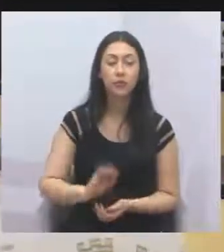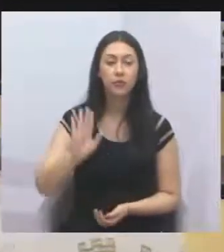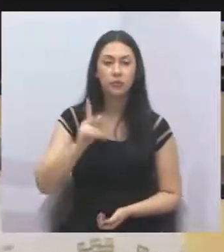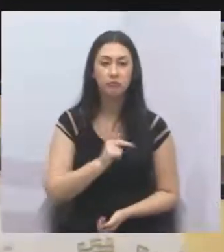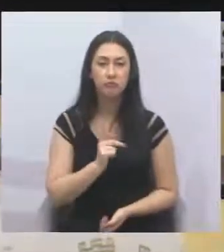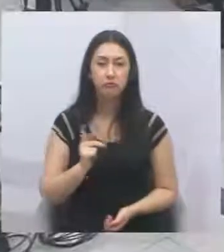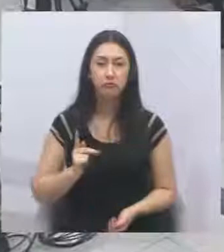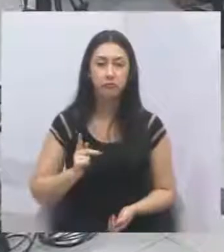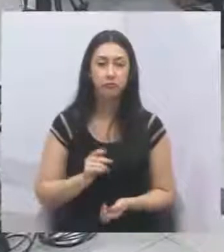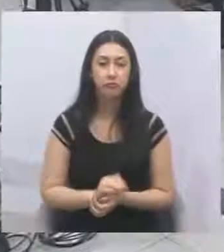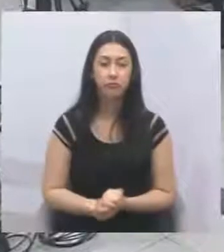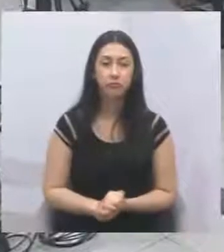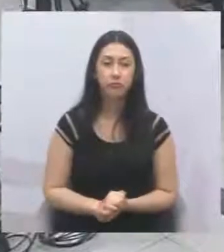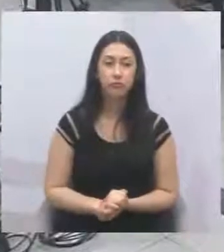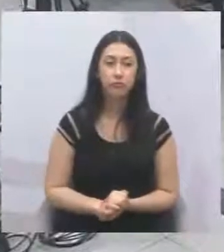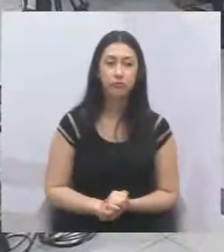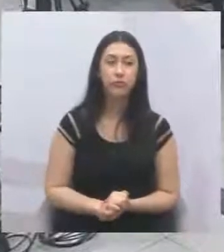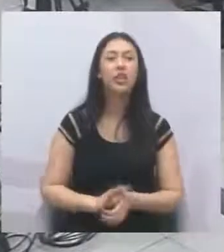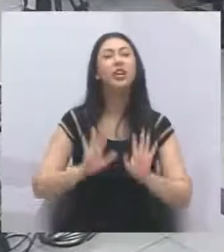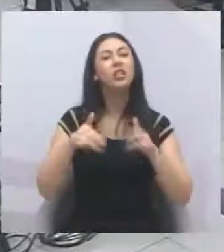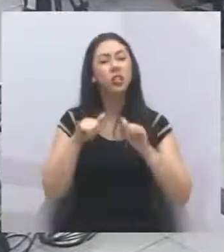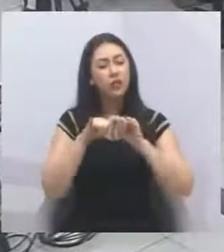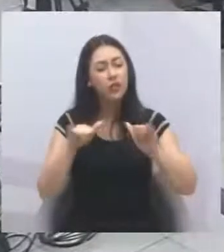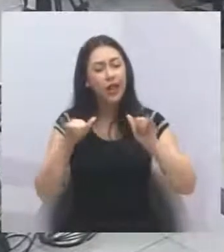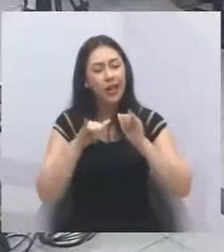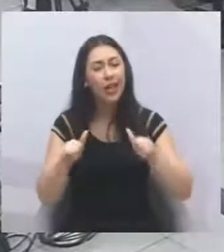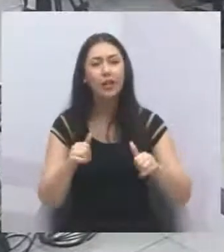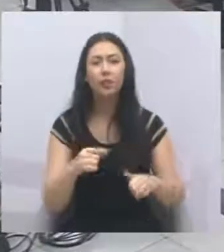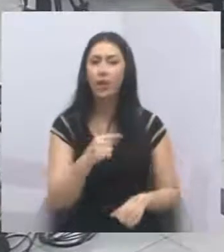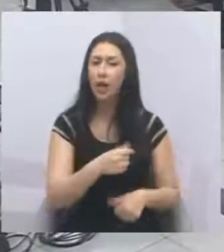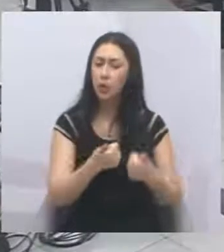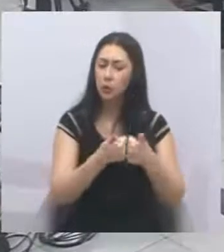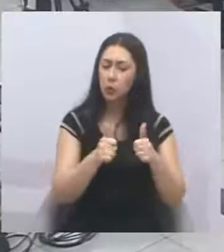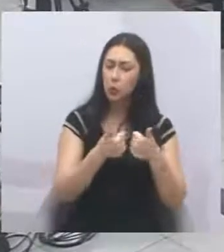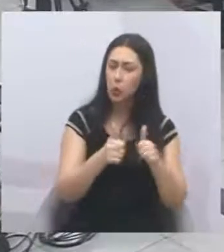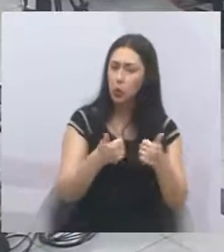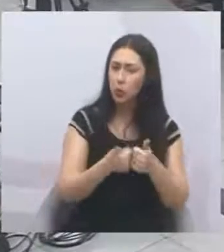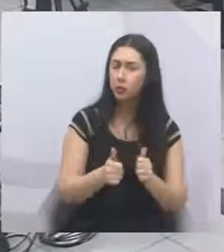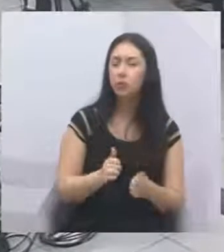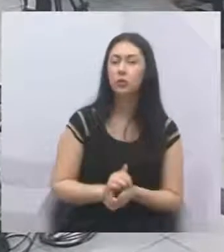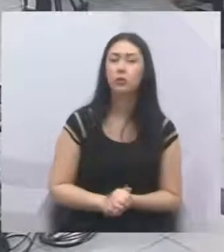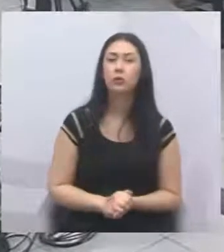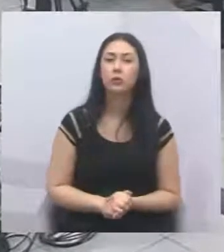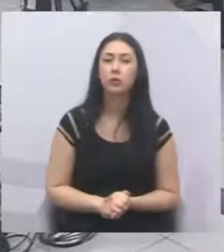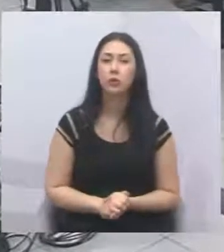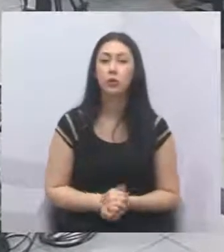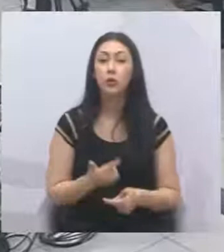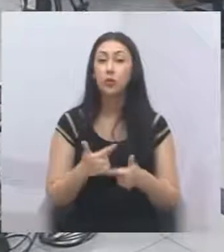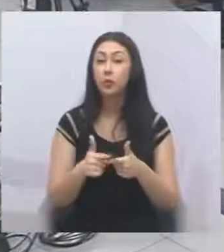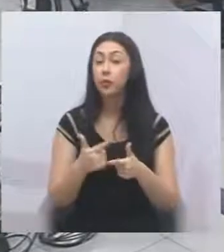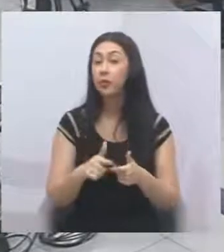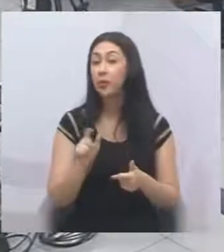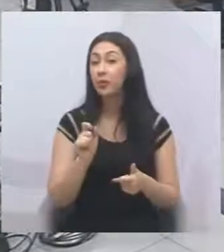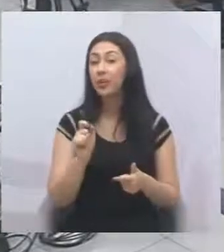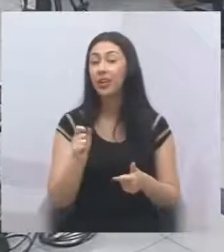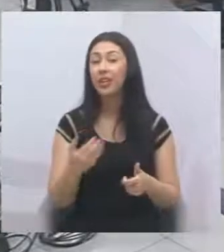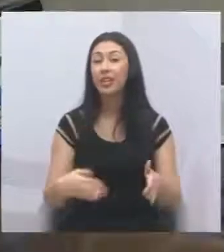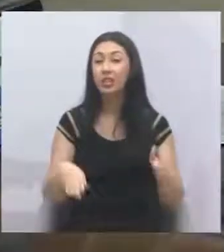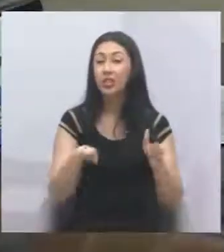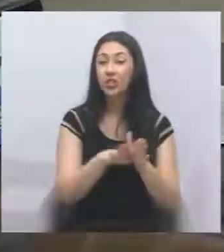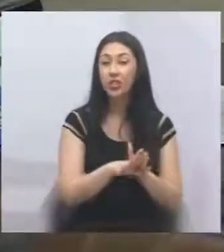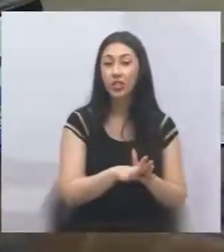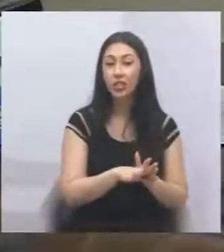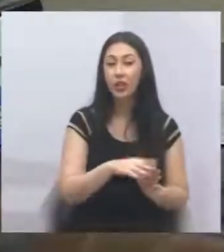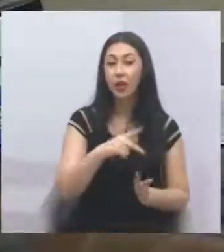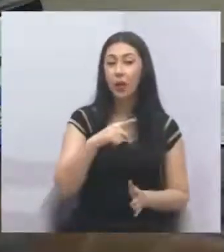Presidente, eu já tenho falado desse ônibus que sai do Campo Grande. O problema é que ele vai até o Parque da